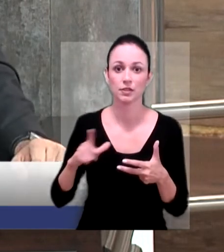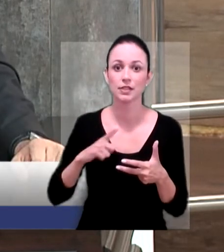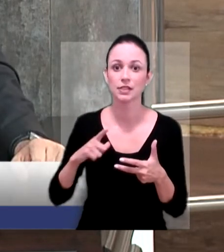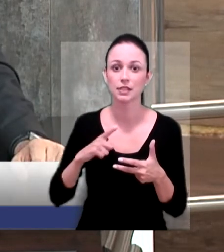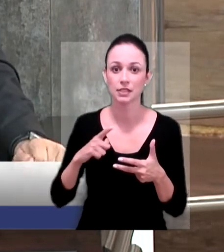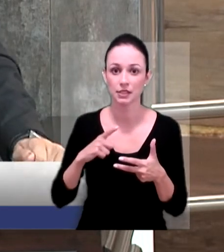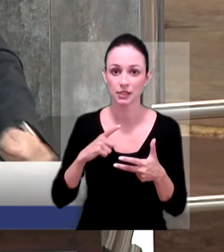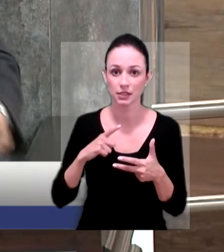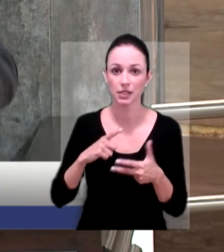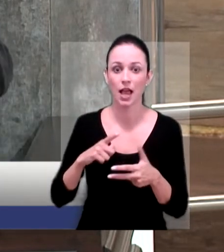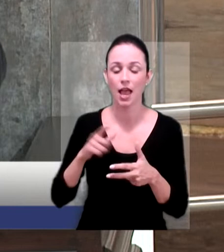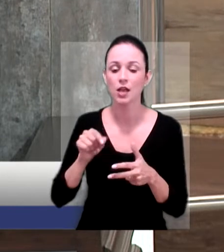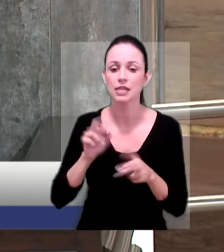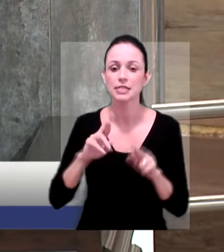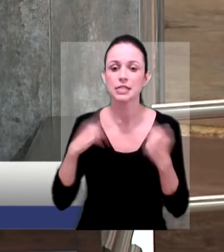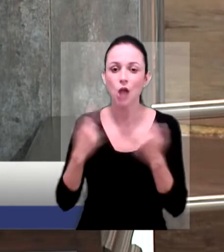modificados.